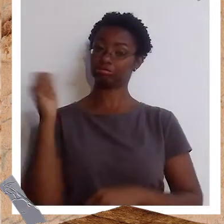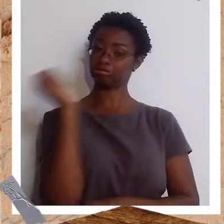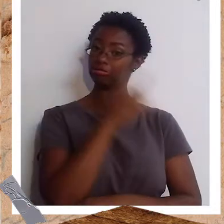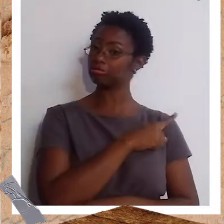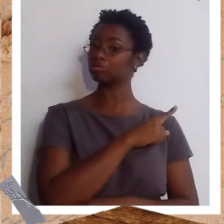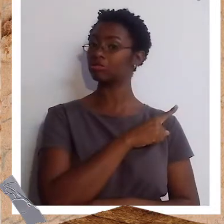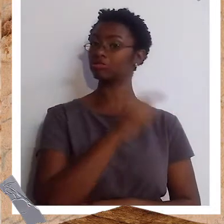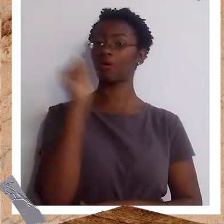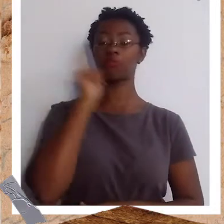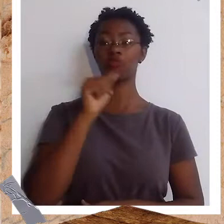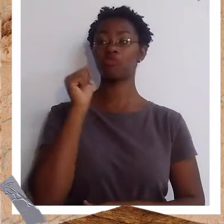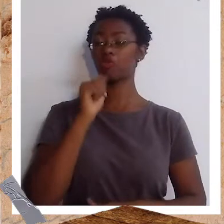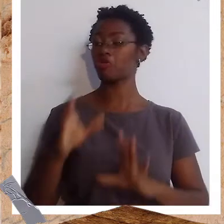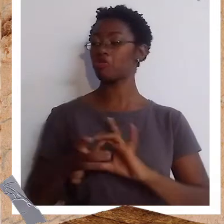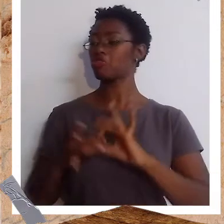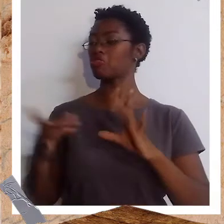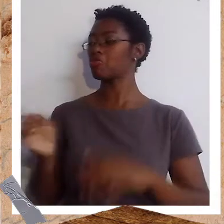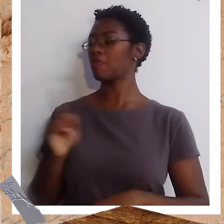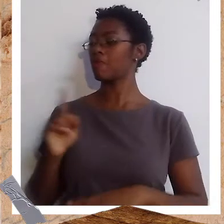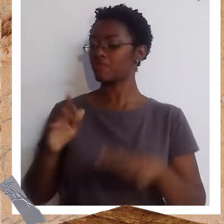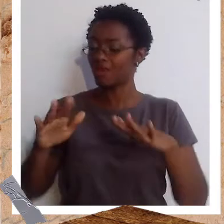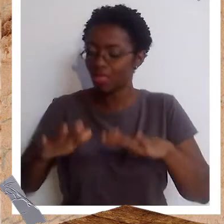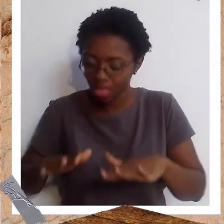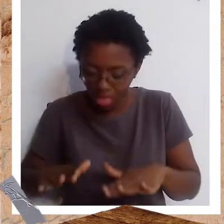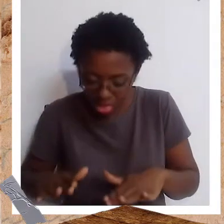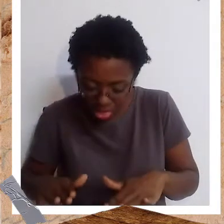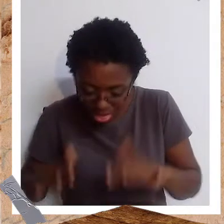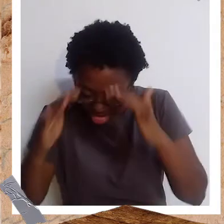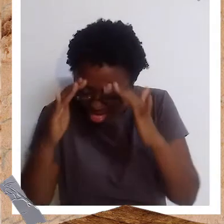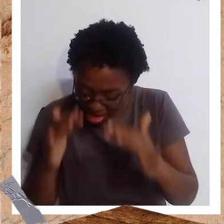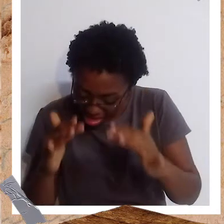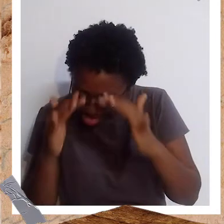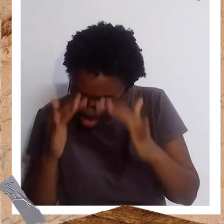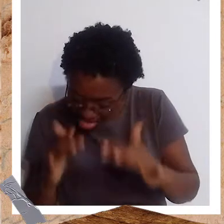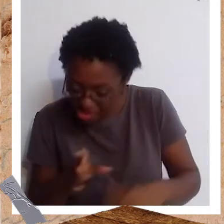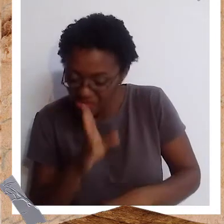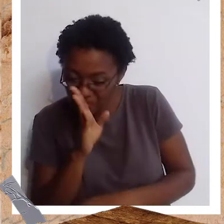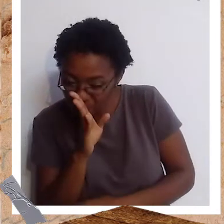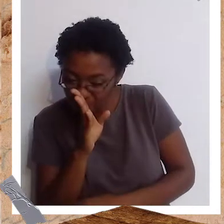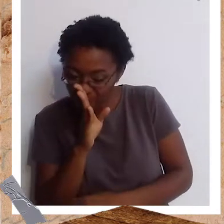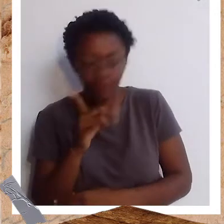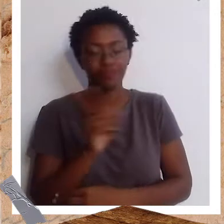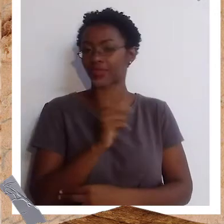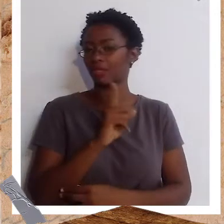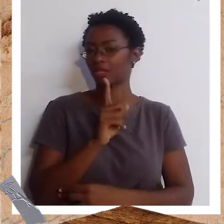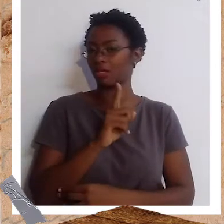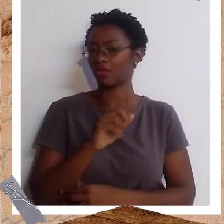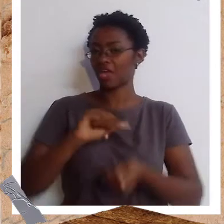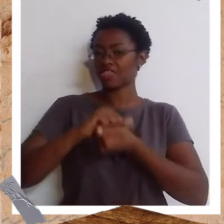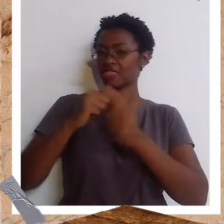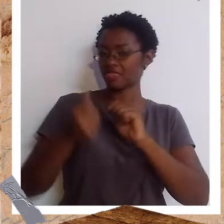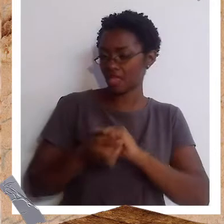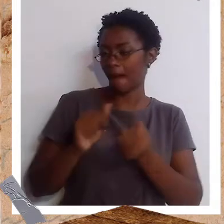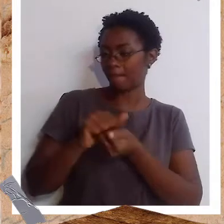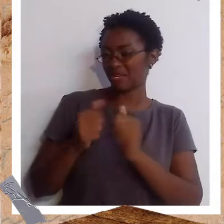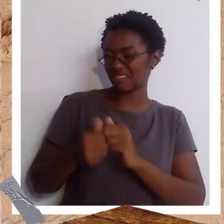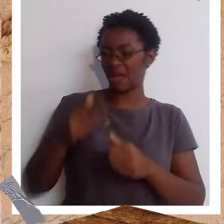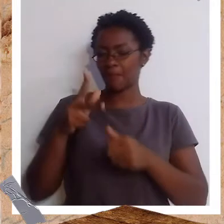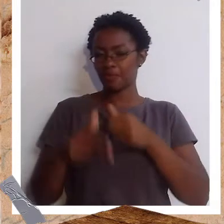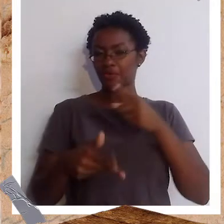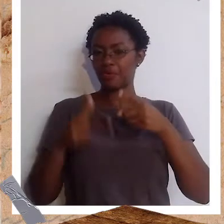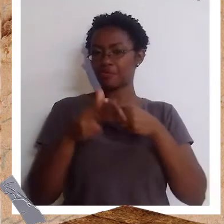permitia ser subalternizada, que não se permitia encaixar nas tentativas de restrições, né,